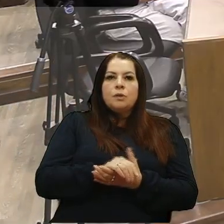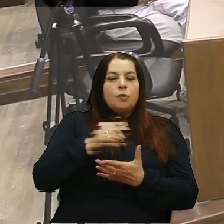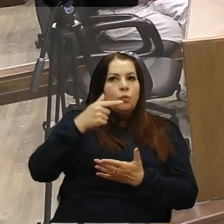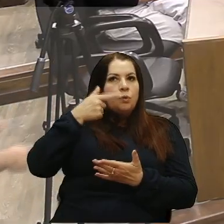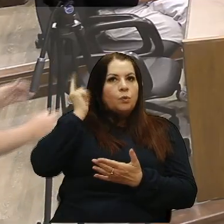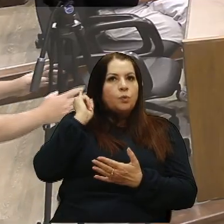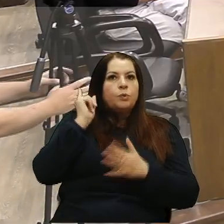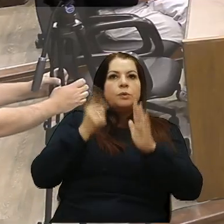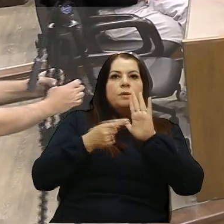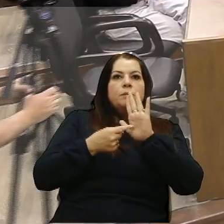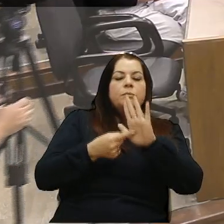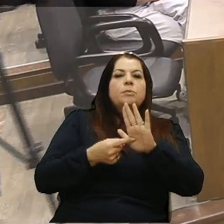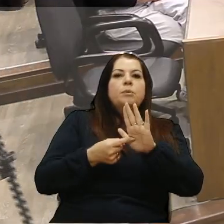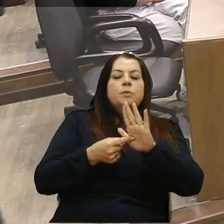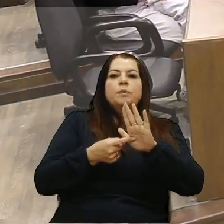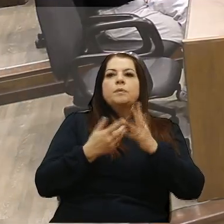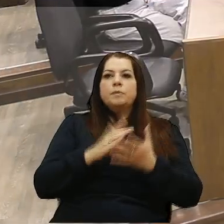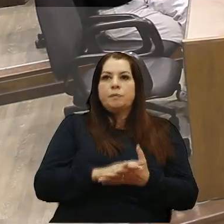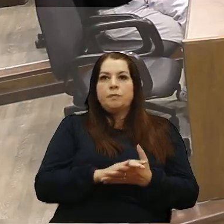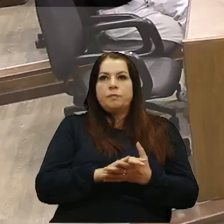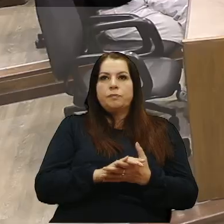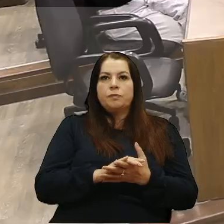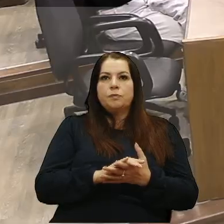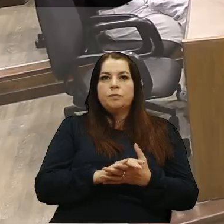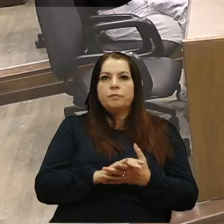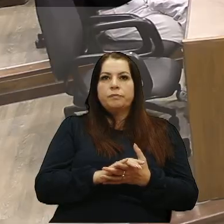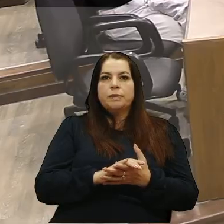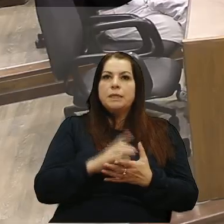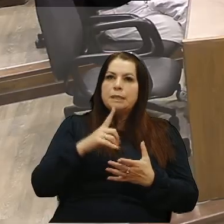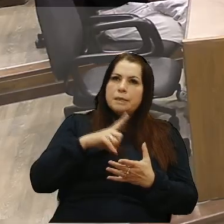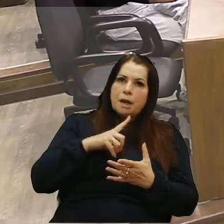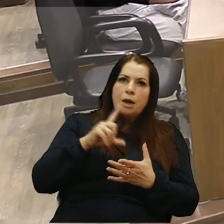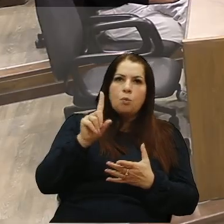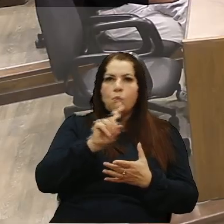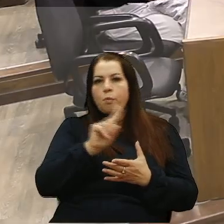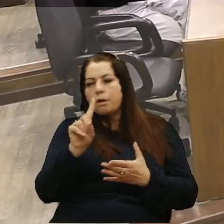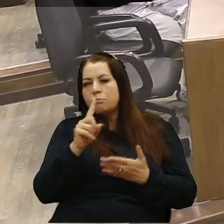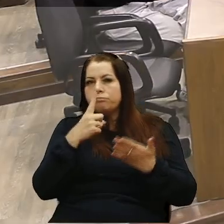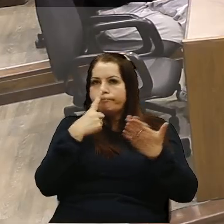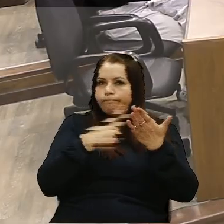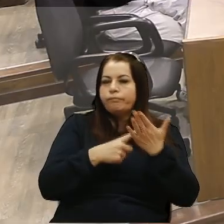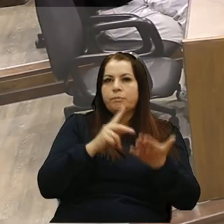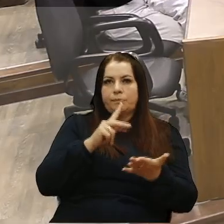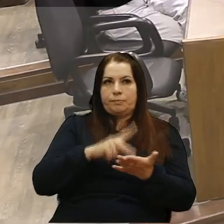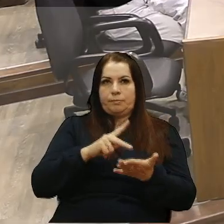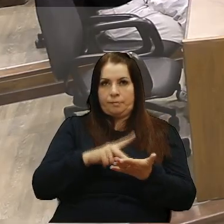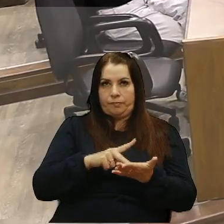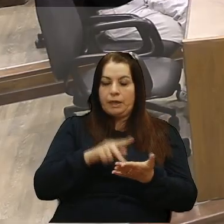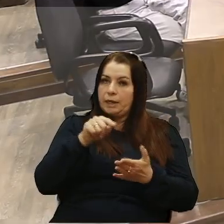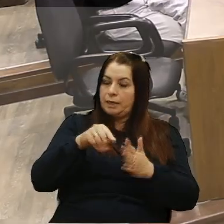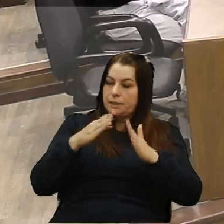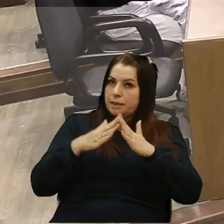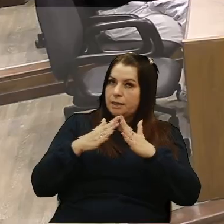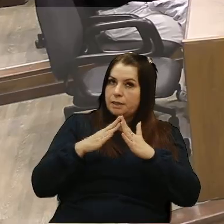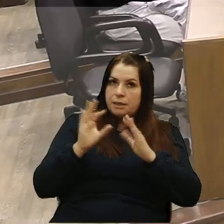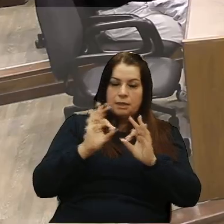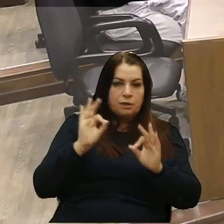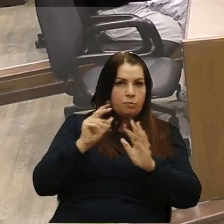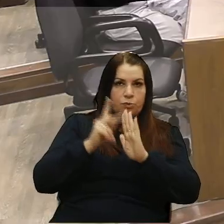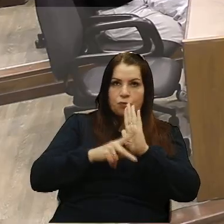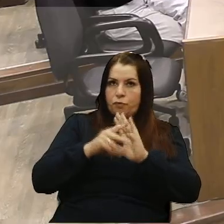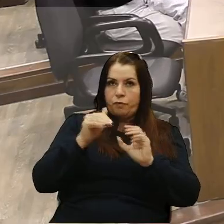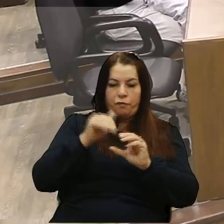ontem demonstra o quanto a gente está ou não está comprometido com a verdade. Nesta casa, nenhum projeto